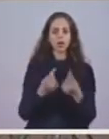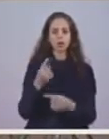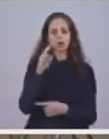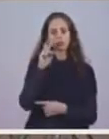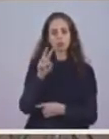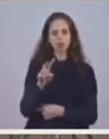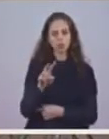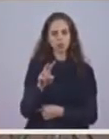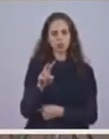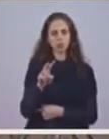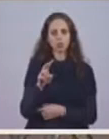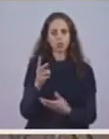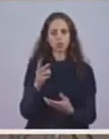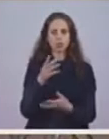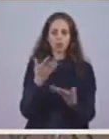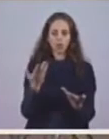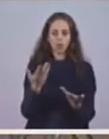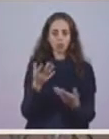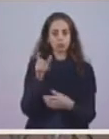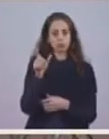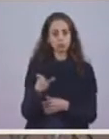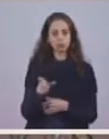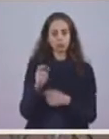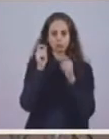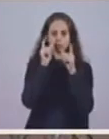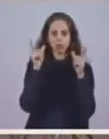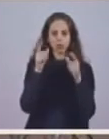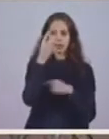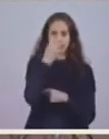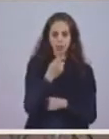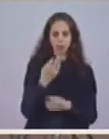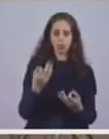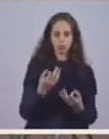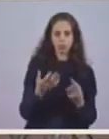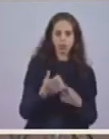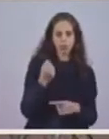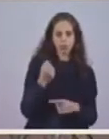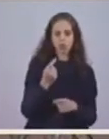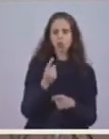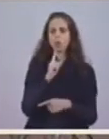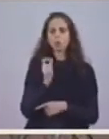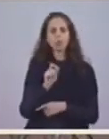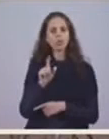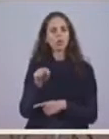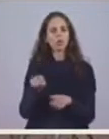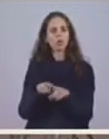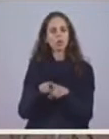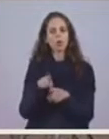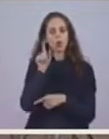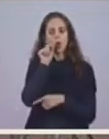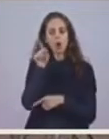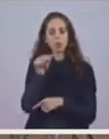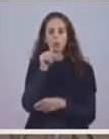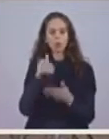observaram: Então ele, que abriu os olhos ao cego, não podia também ter feito que este homem